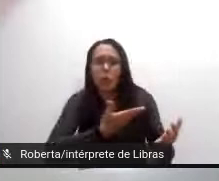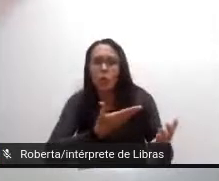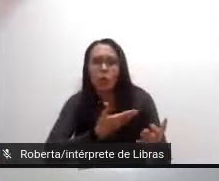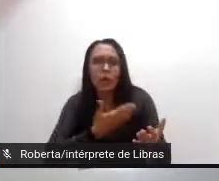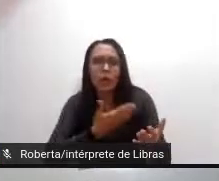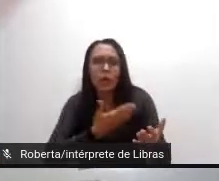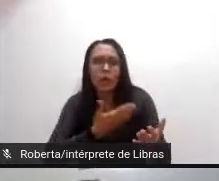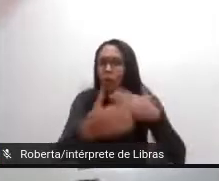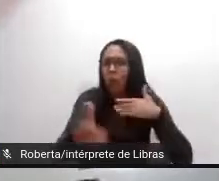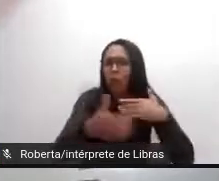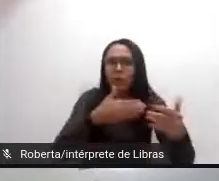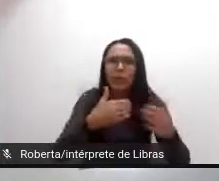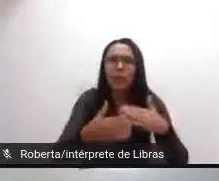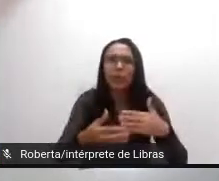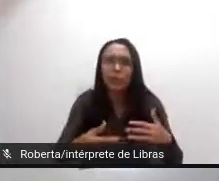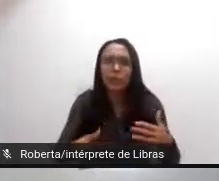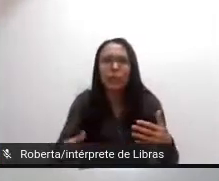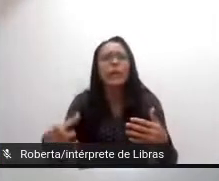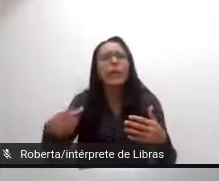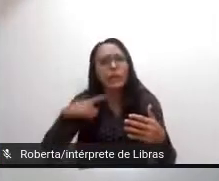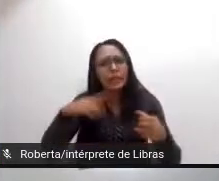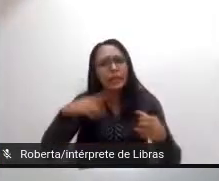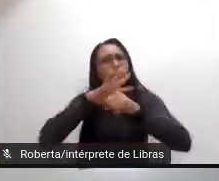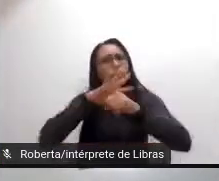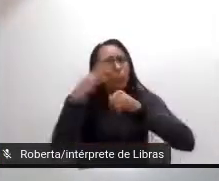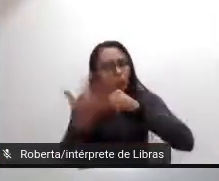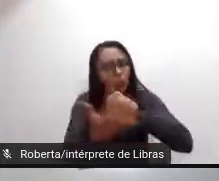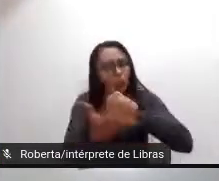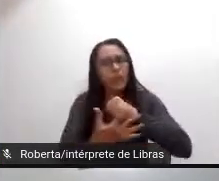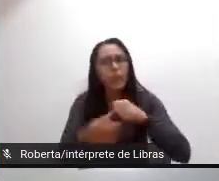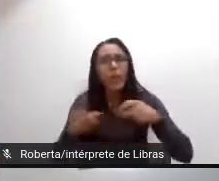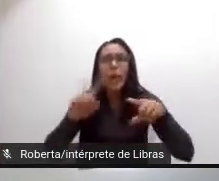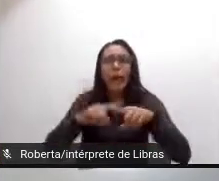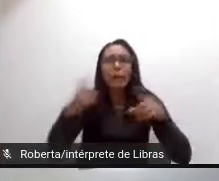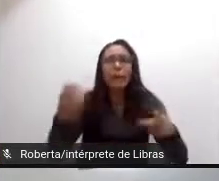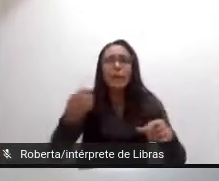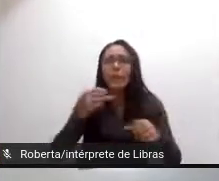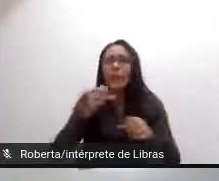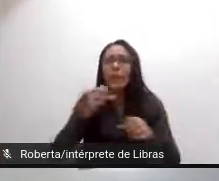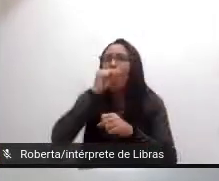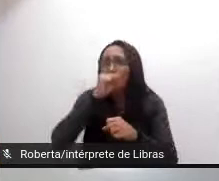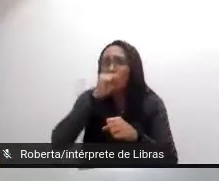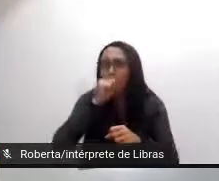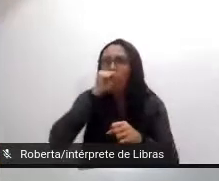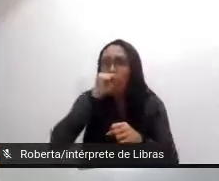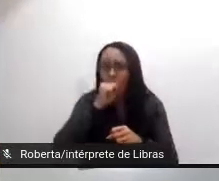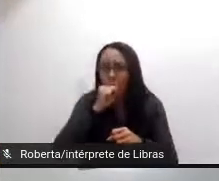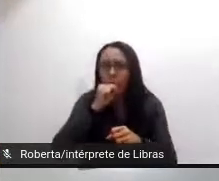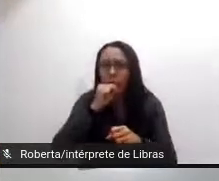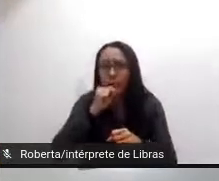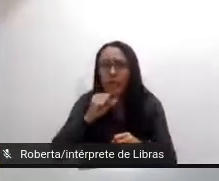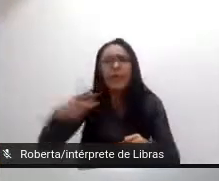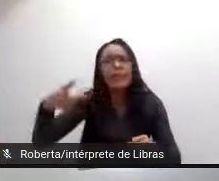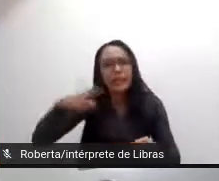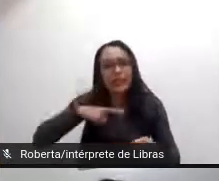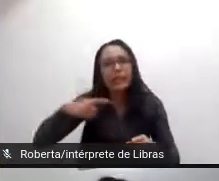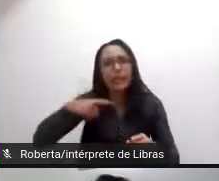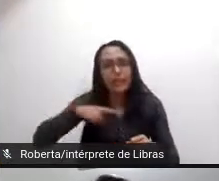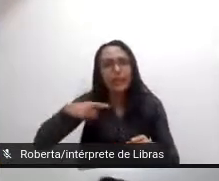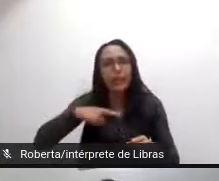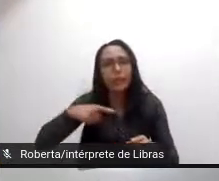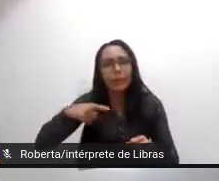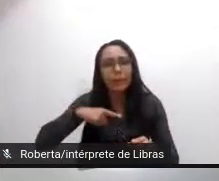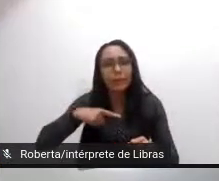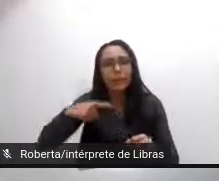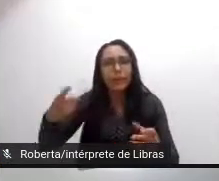que ele teve Covid-19, mas ele estava com uma tosse bem secretiva, tinha muito catarro, não era uma tosse assim